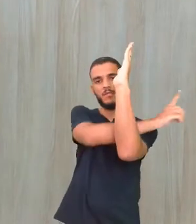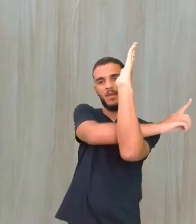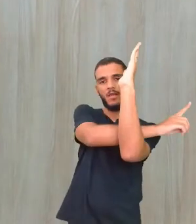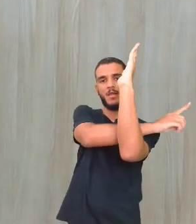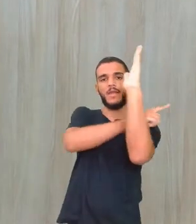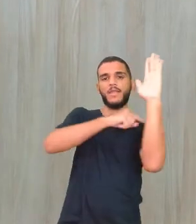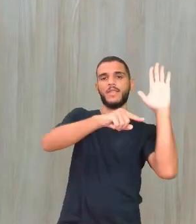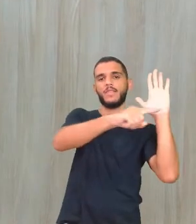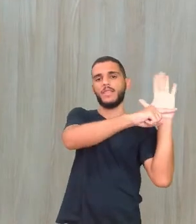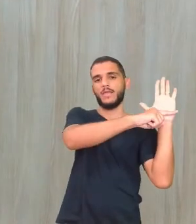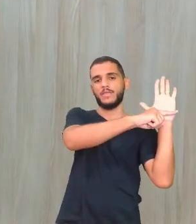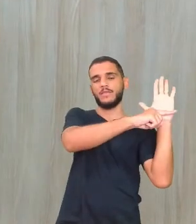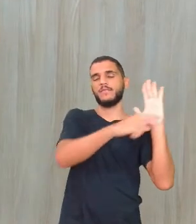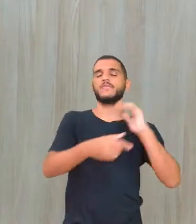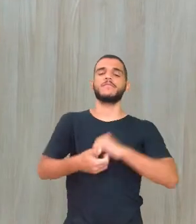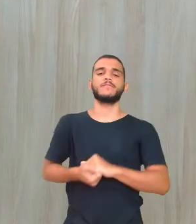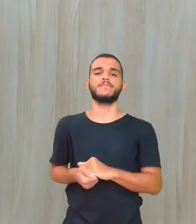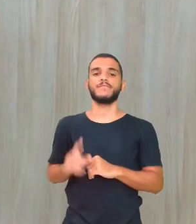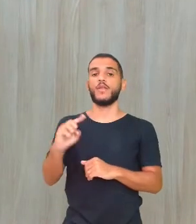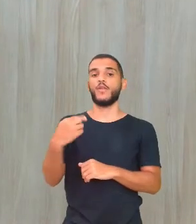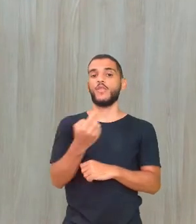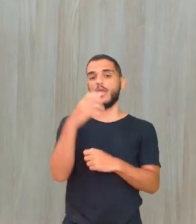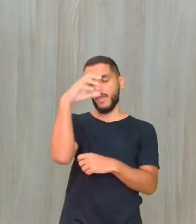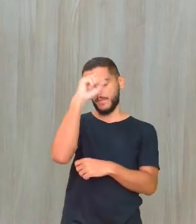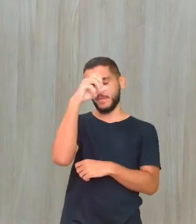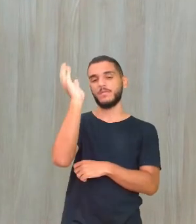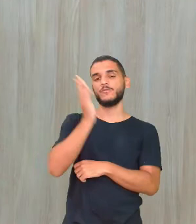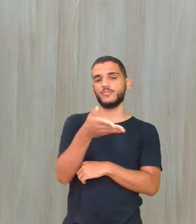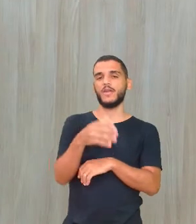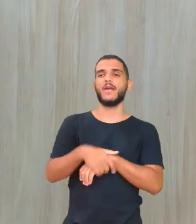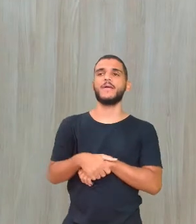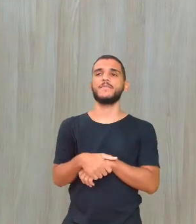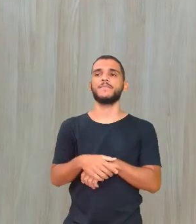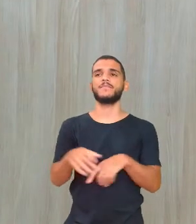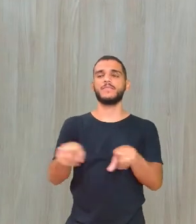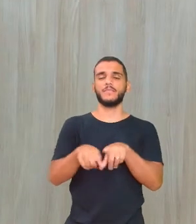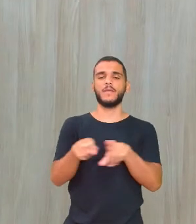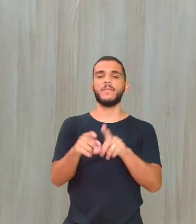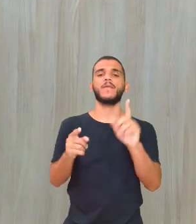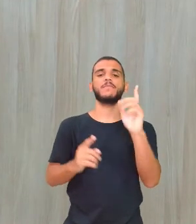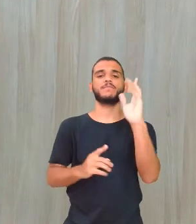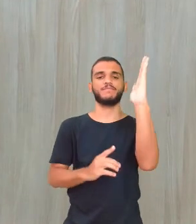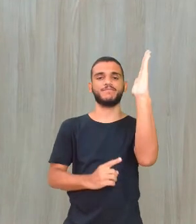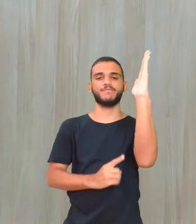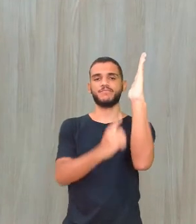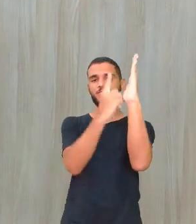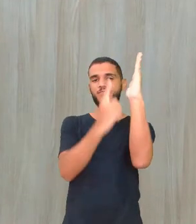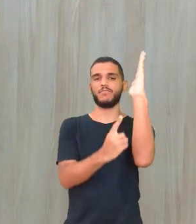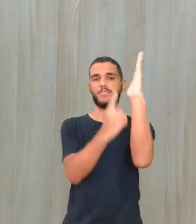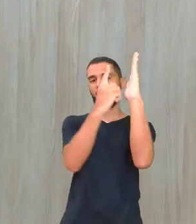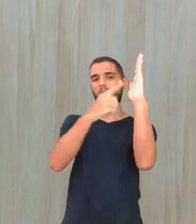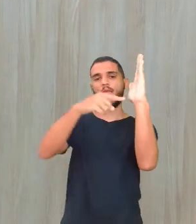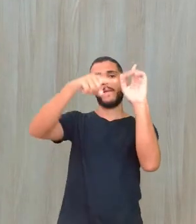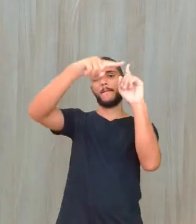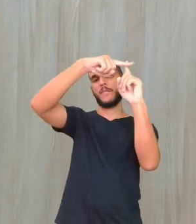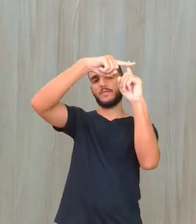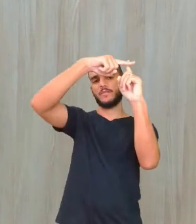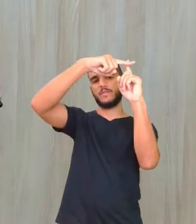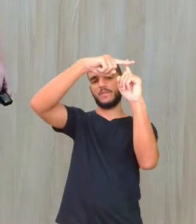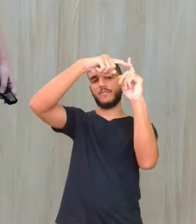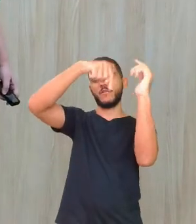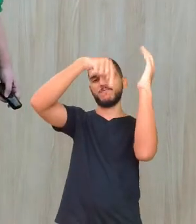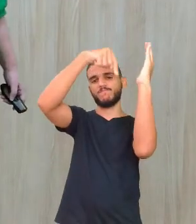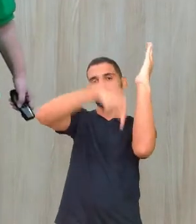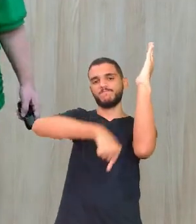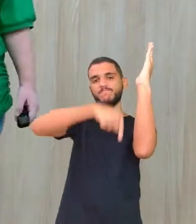sobre isso. E na vertical a mesma coisa. Para cima é positivo e para baixo